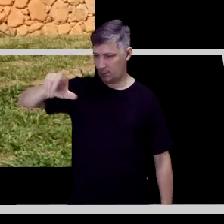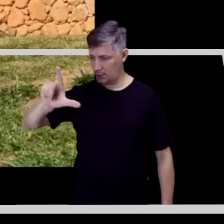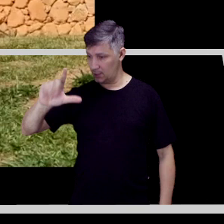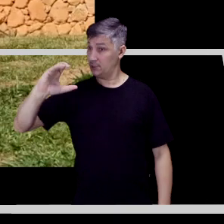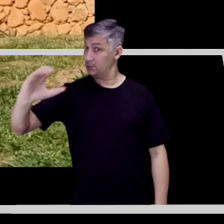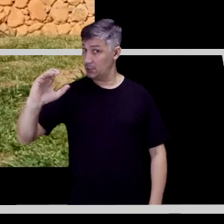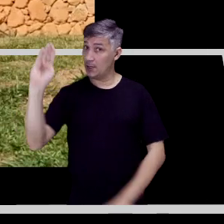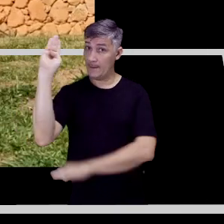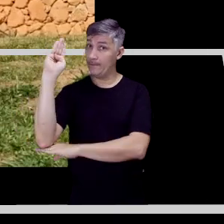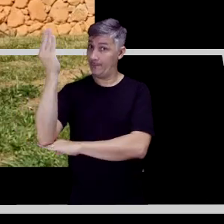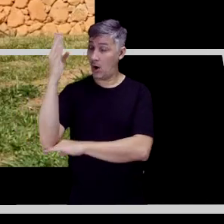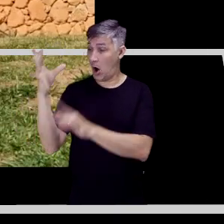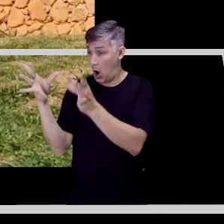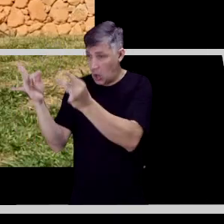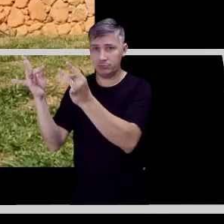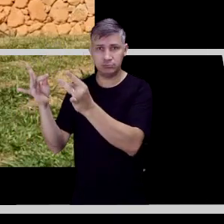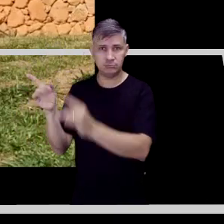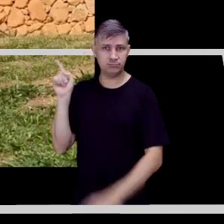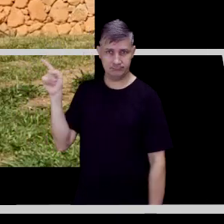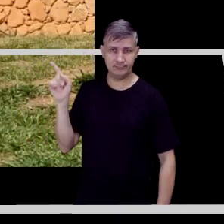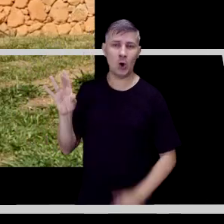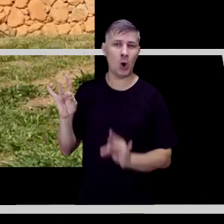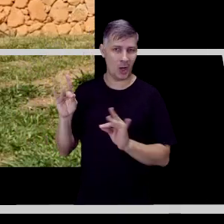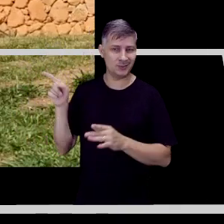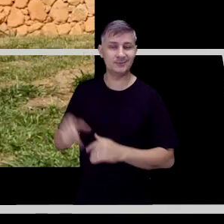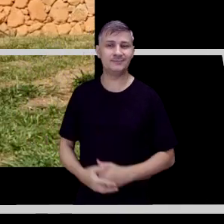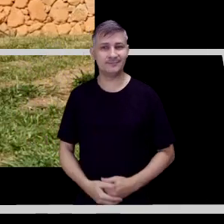de MLC, que é madeira laminada colada, né?